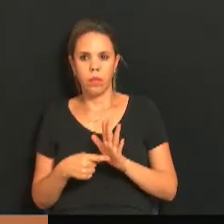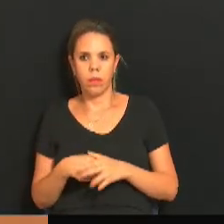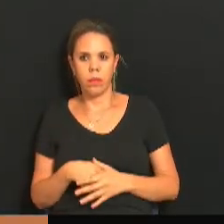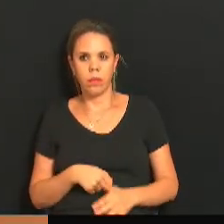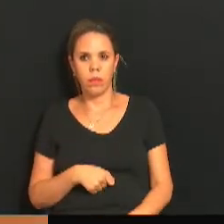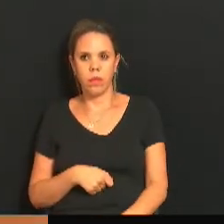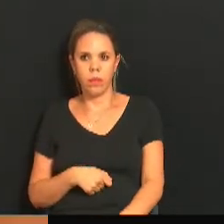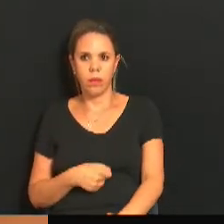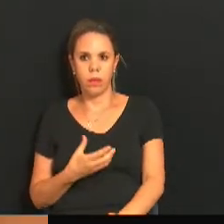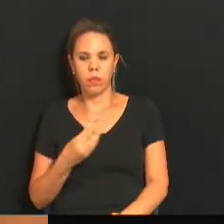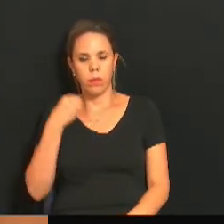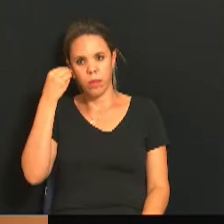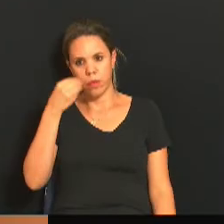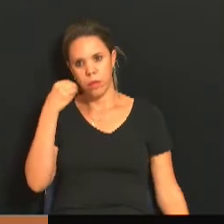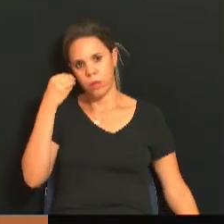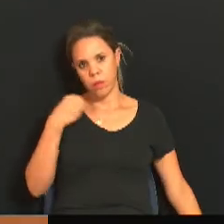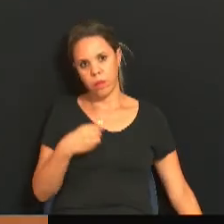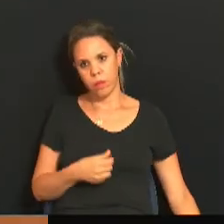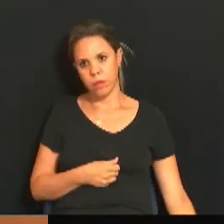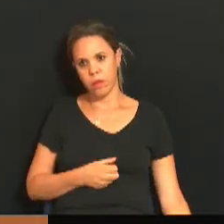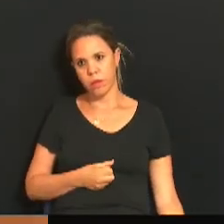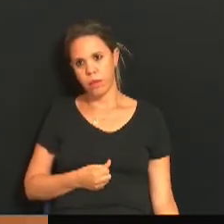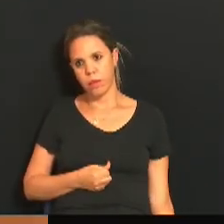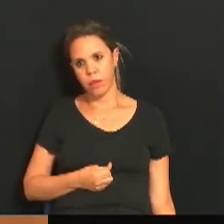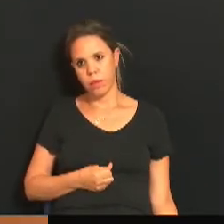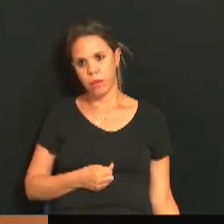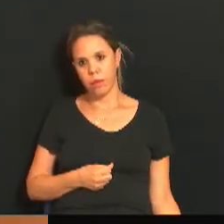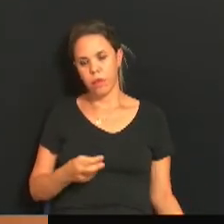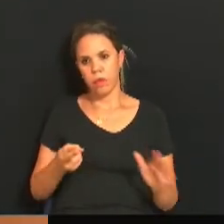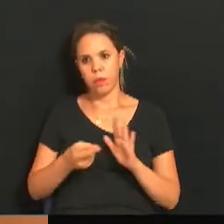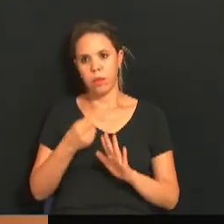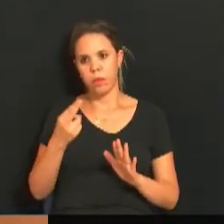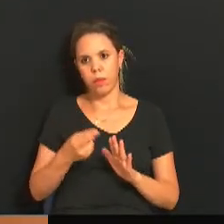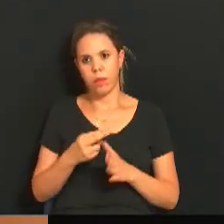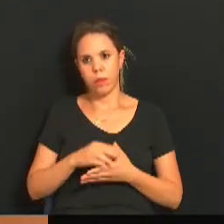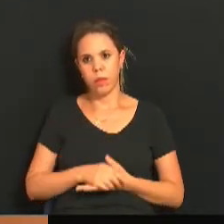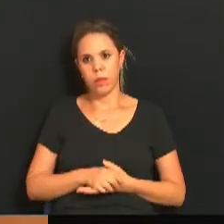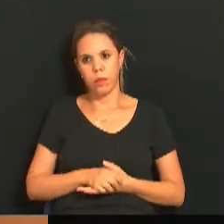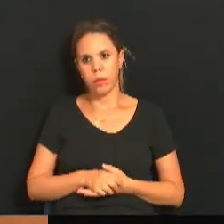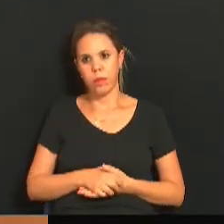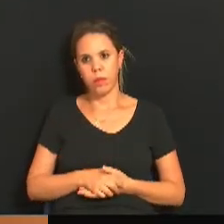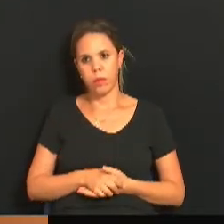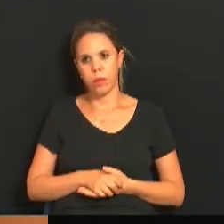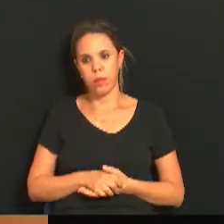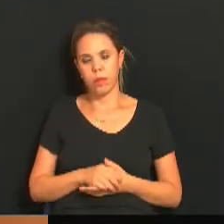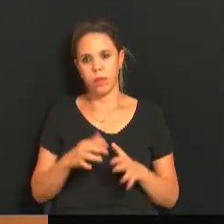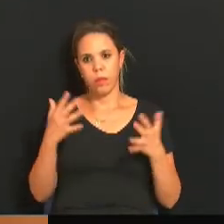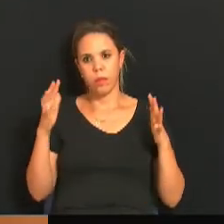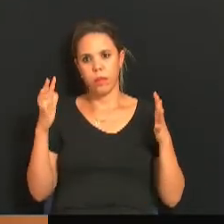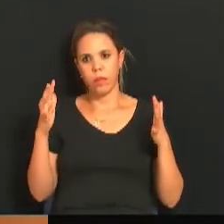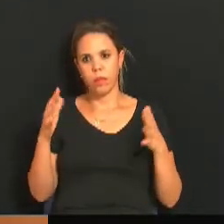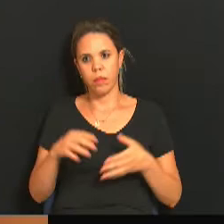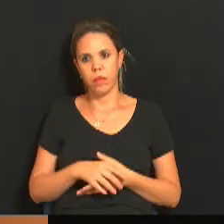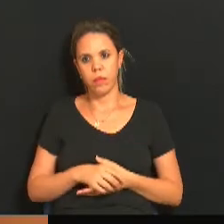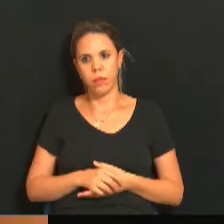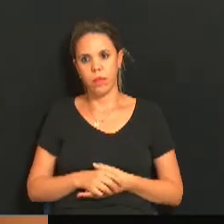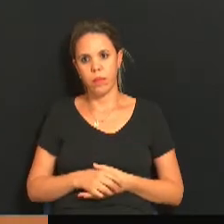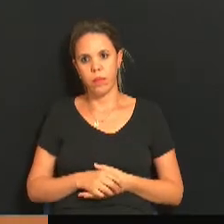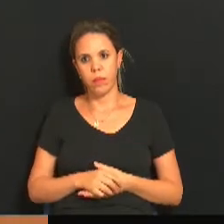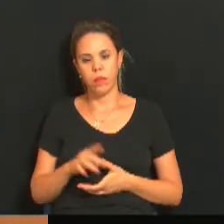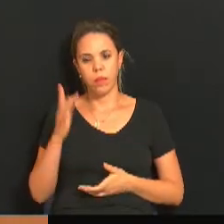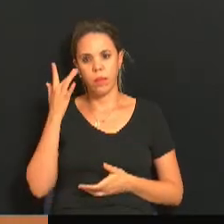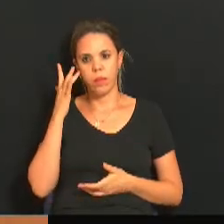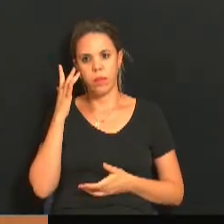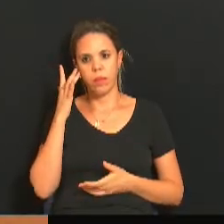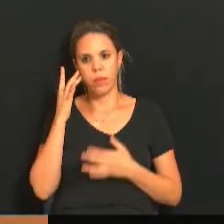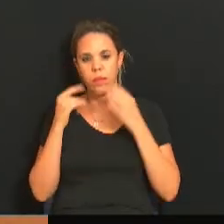muito conhecimento Neto das resoluções de inclusive é quero parabenizá-la por isso mas eu acho